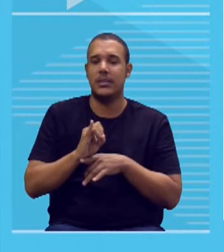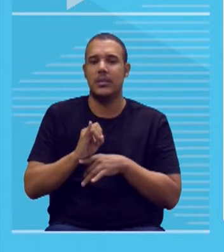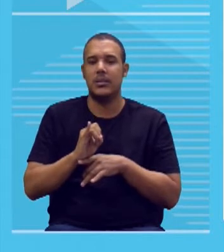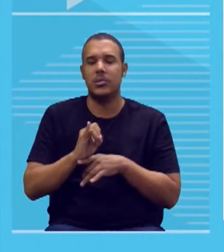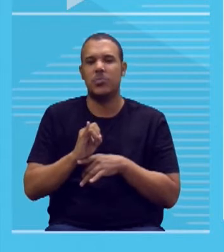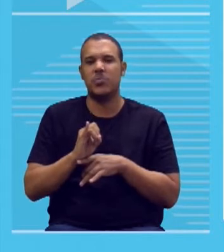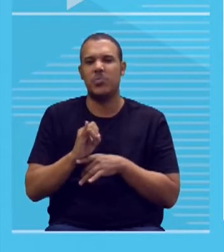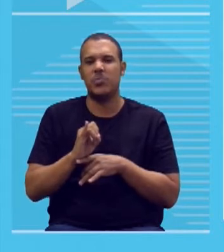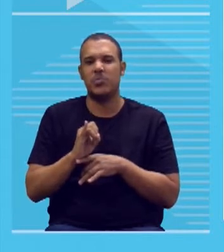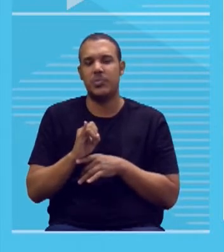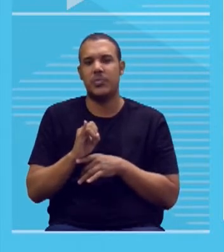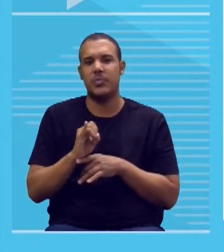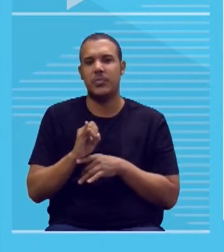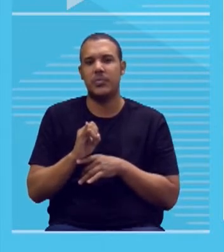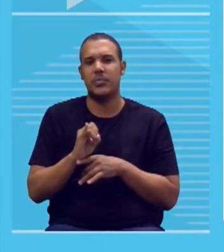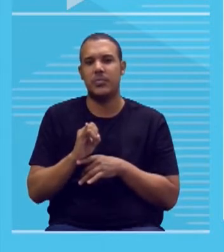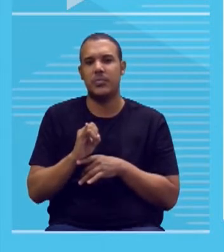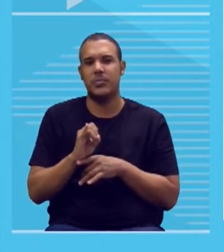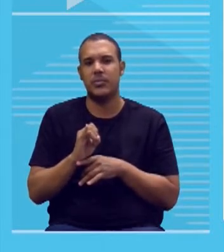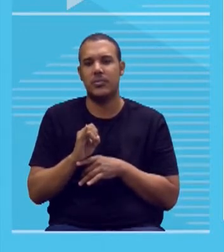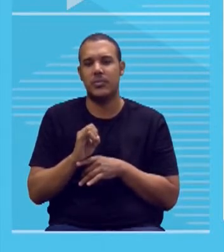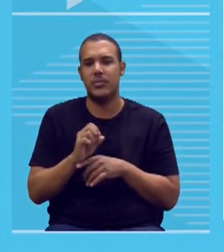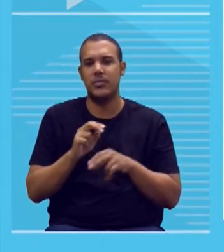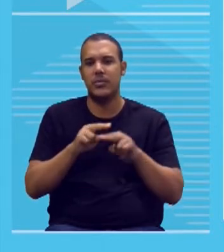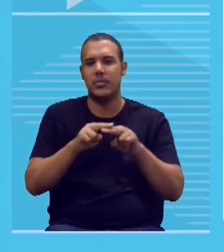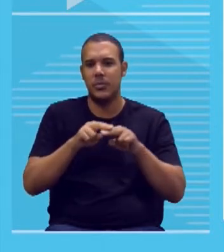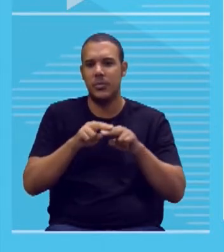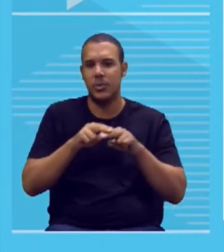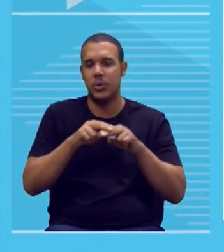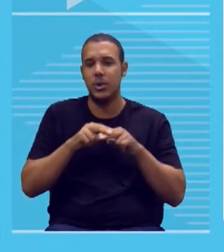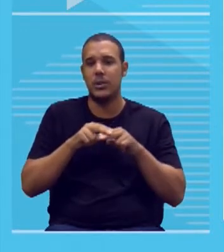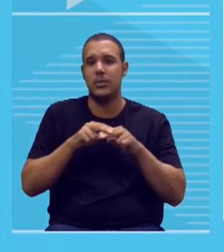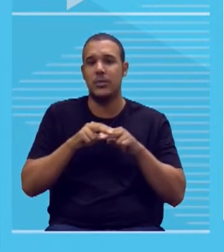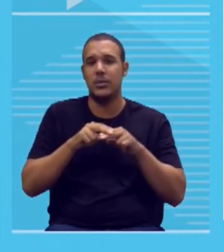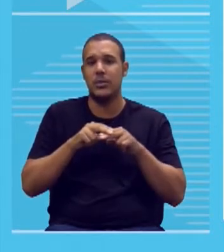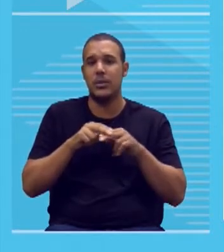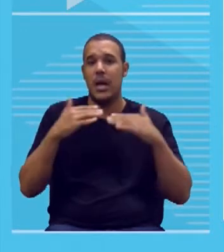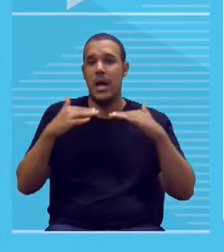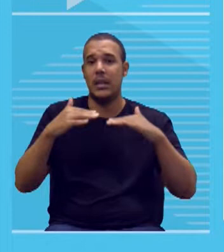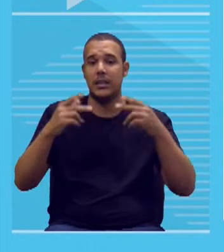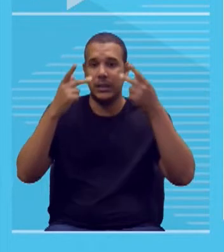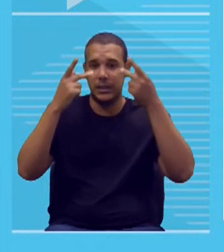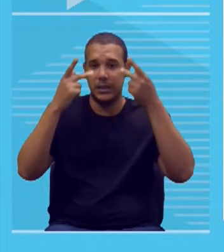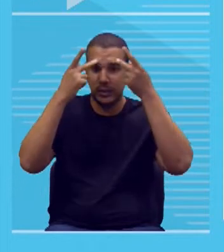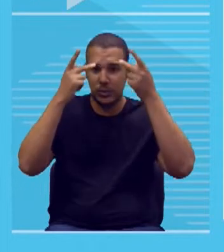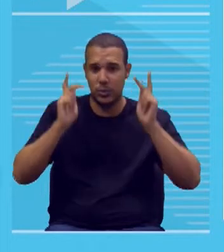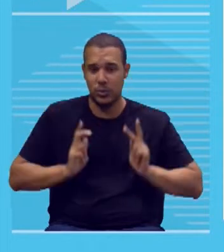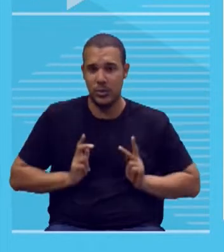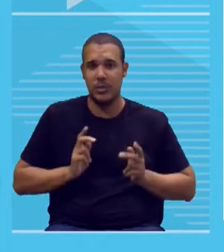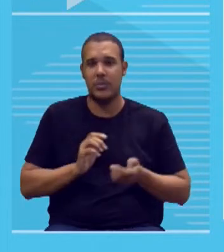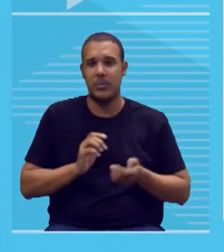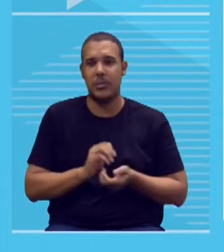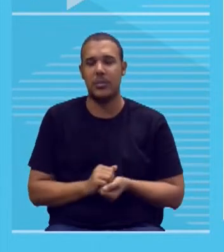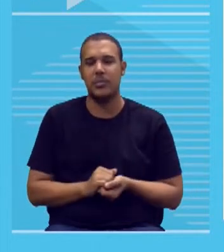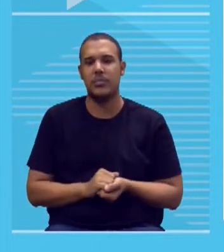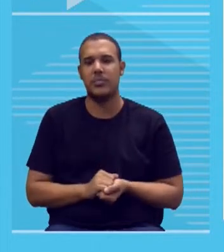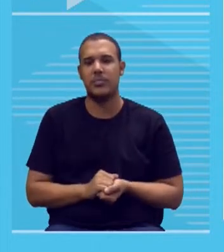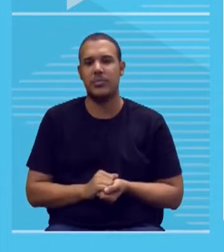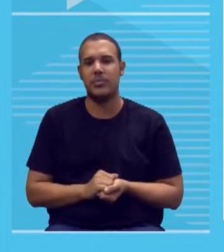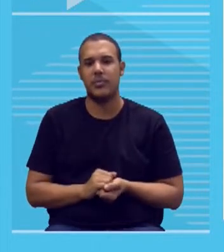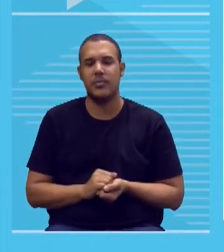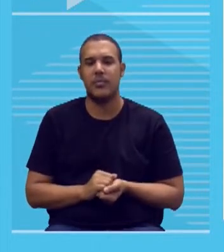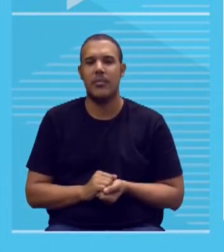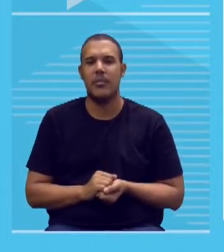for e por conta de ação do homem ação antrópica se o